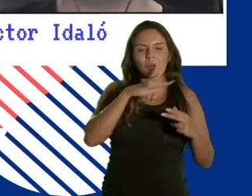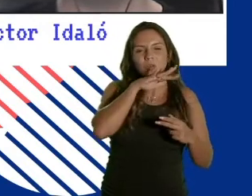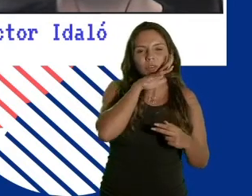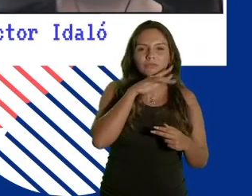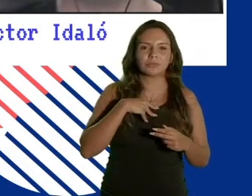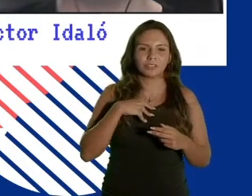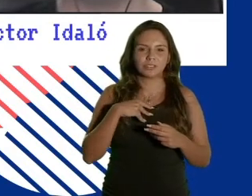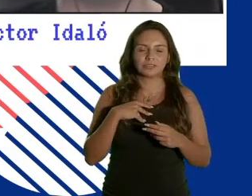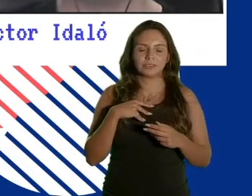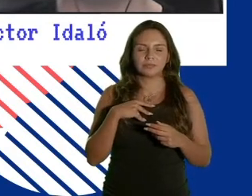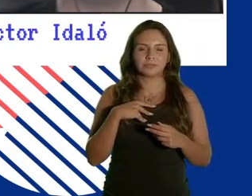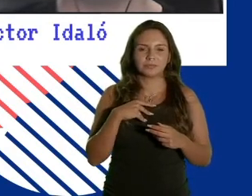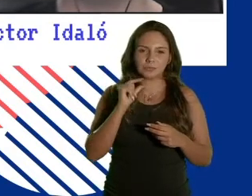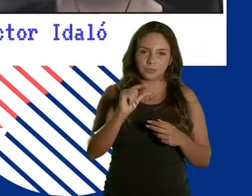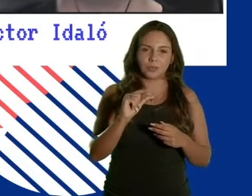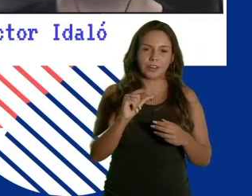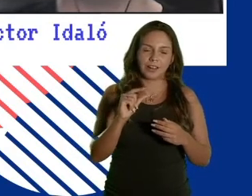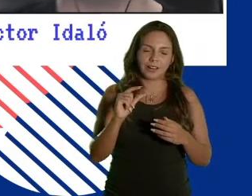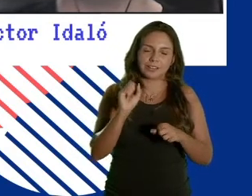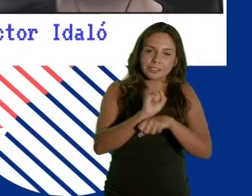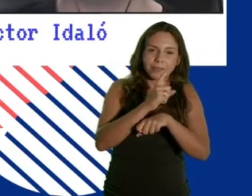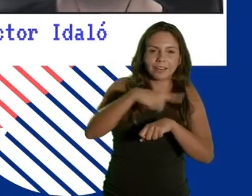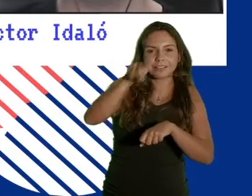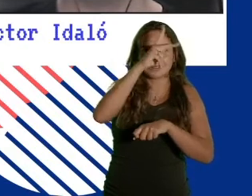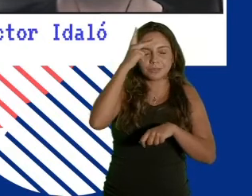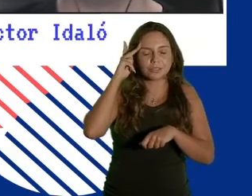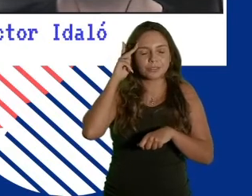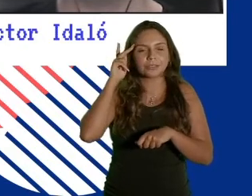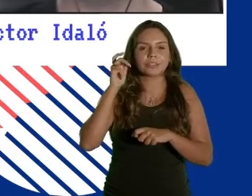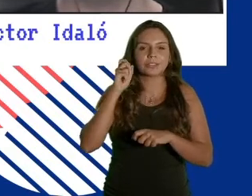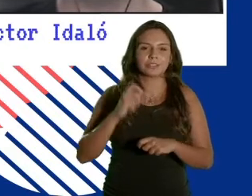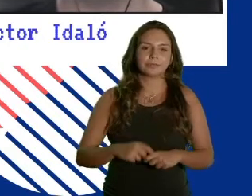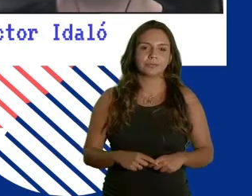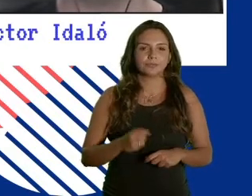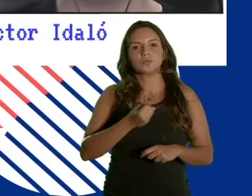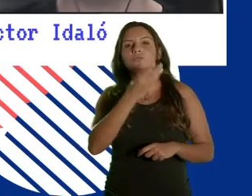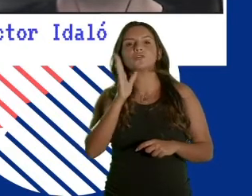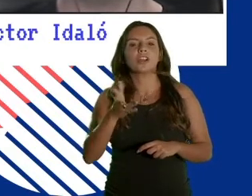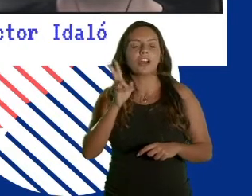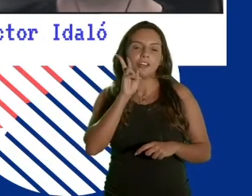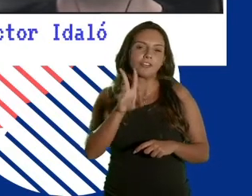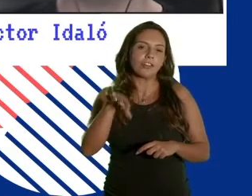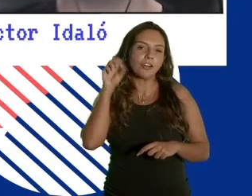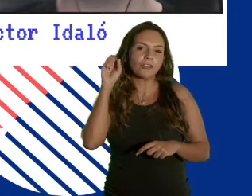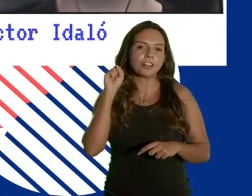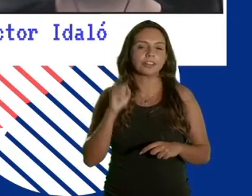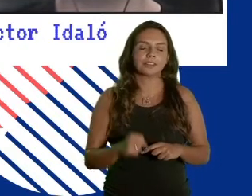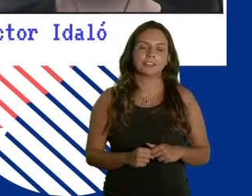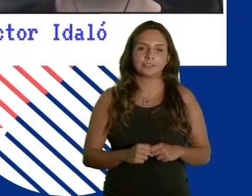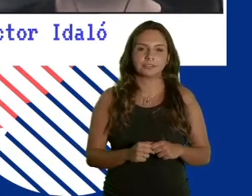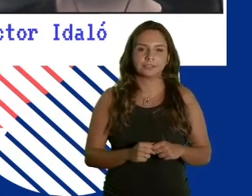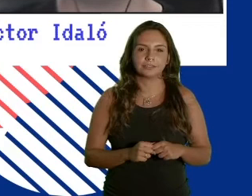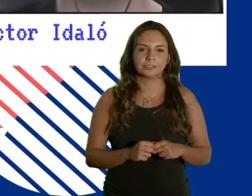eu levo um pouco de esperança para as pessoas. Quantas vezes já ouvi? Vilma, eu leio